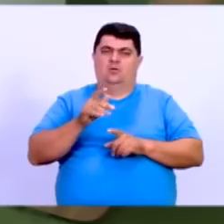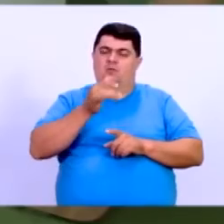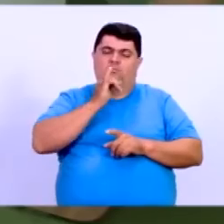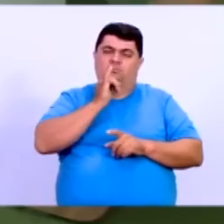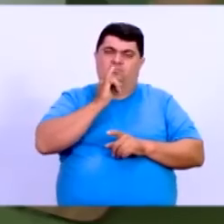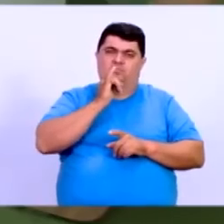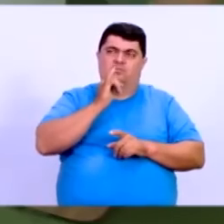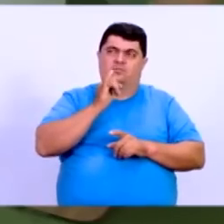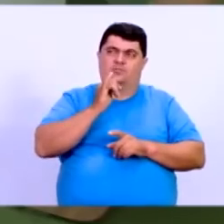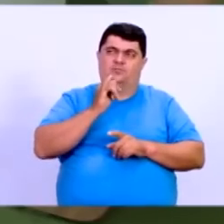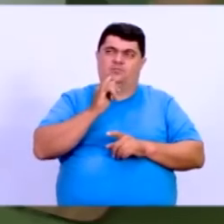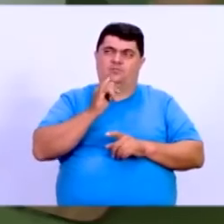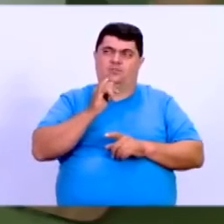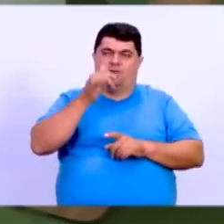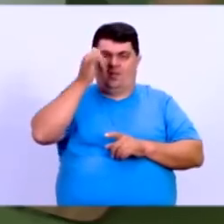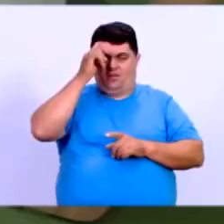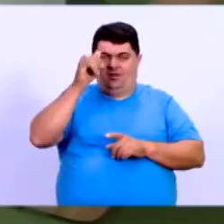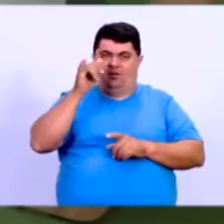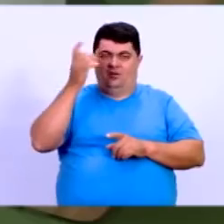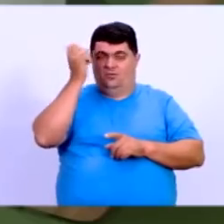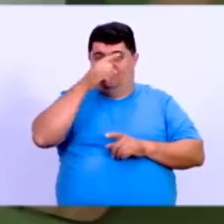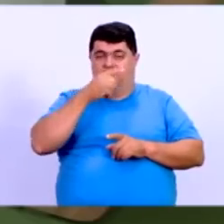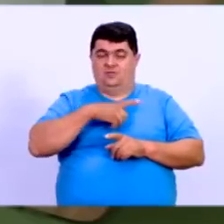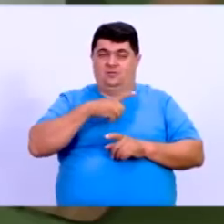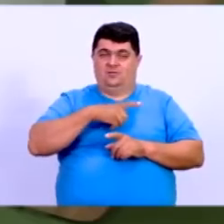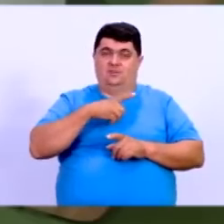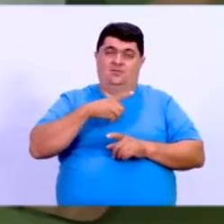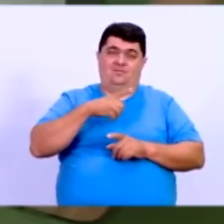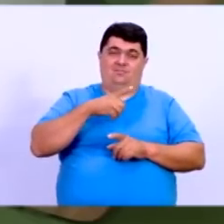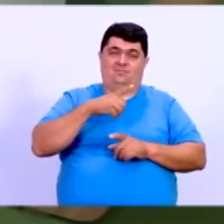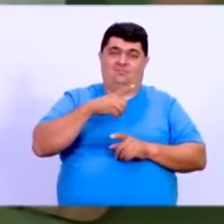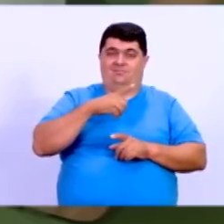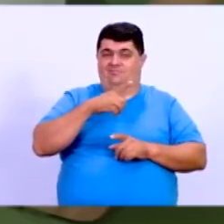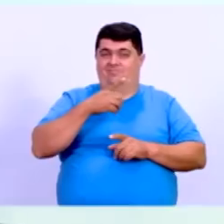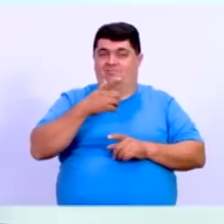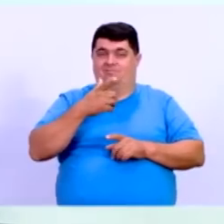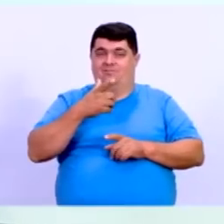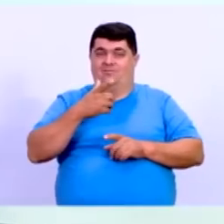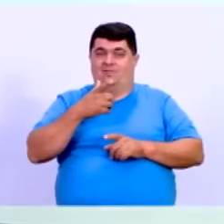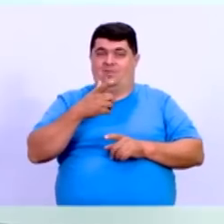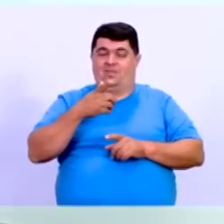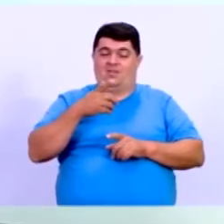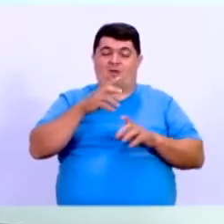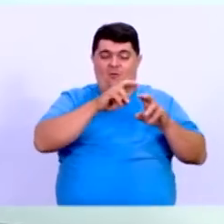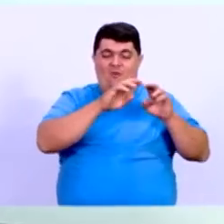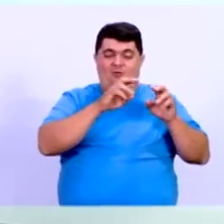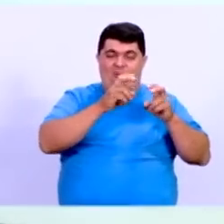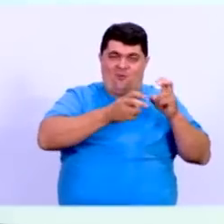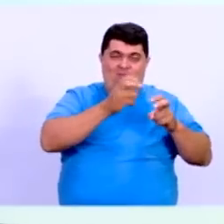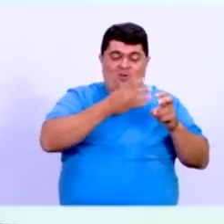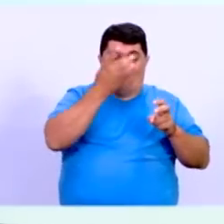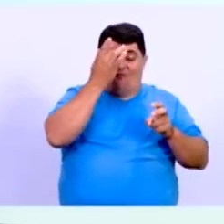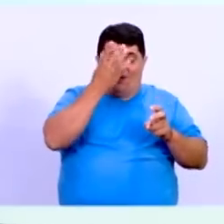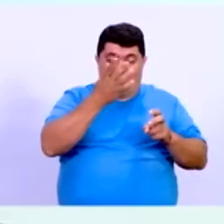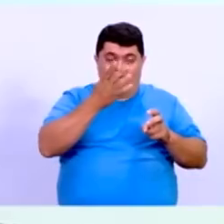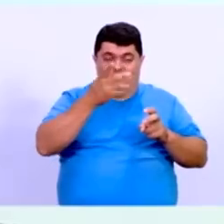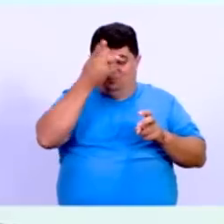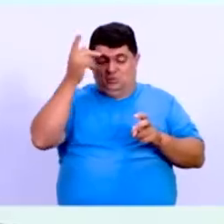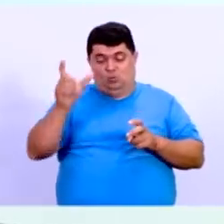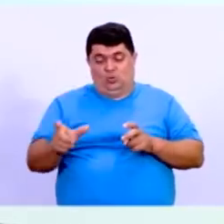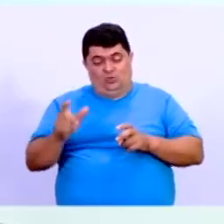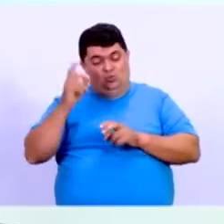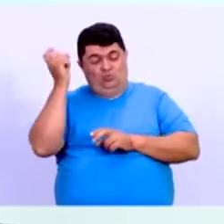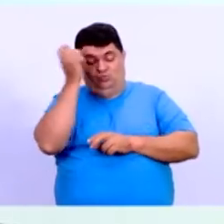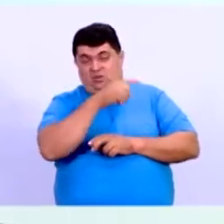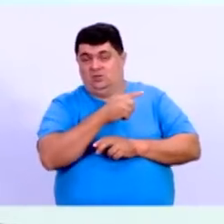né? Essa é a parte mais difícil. Lidar com a pessoa, dizem que lidar com máquina, dizem que é mais fácil do que lidar com a pessoa, né? Então, você tem que tomar